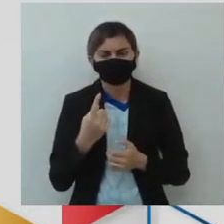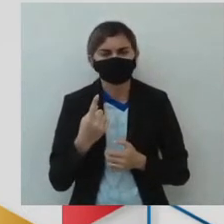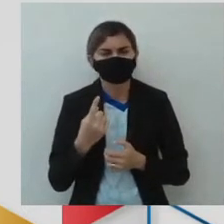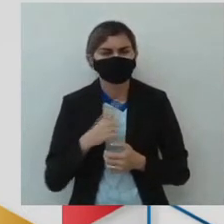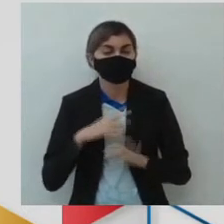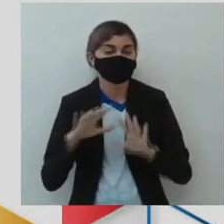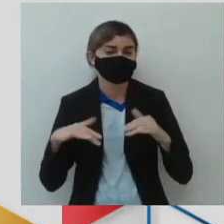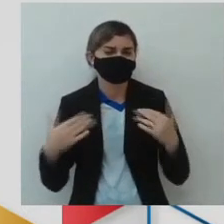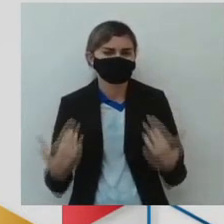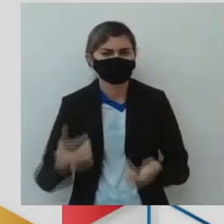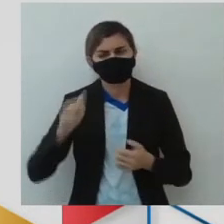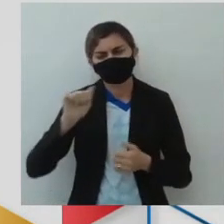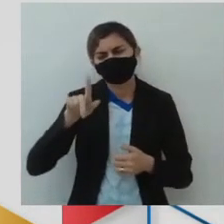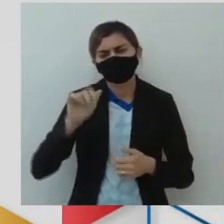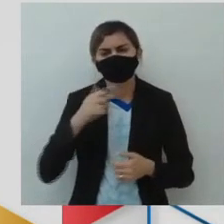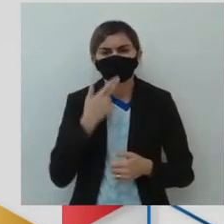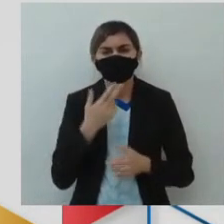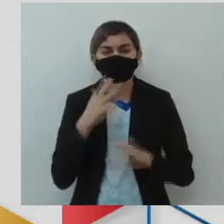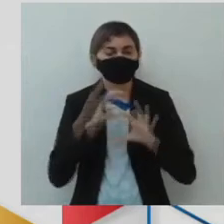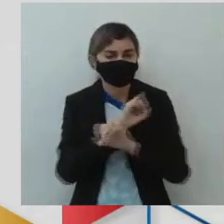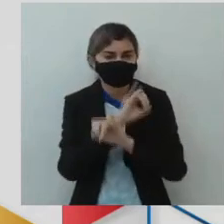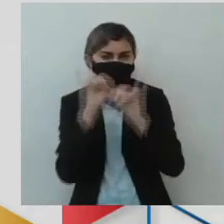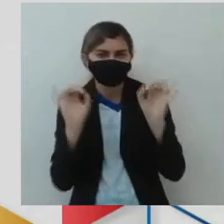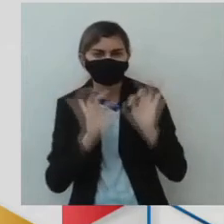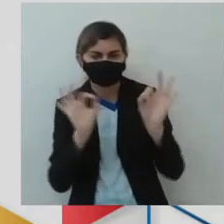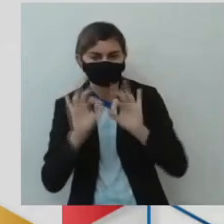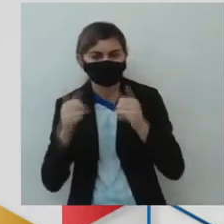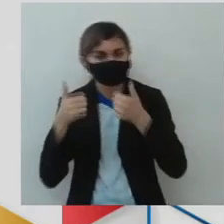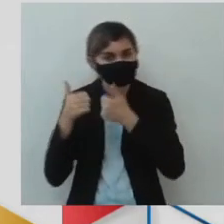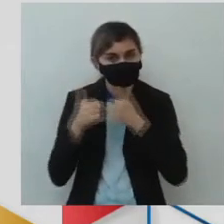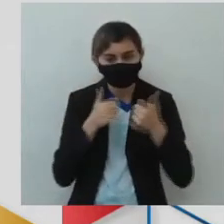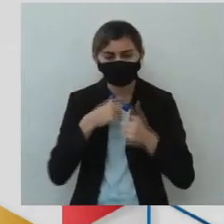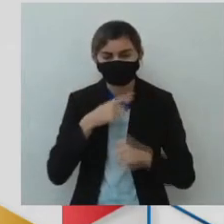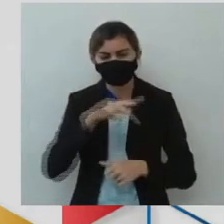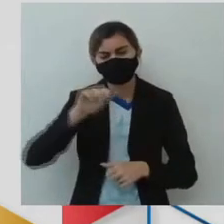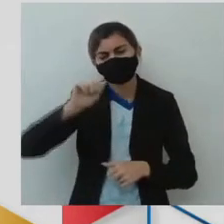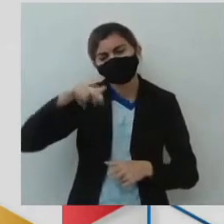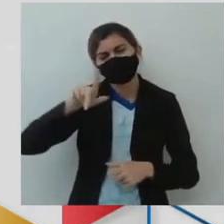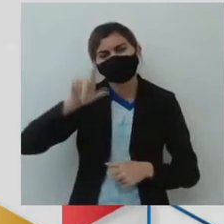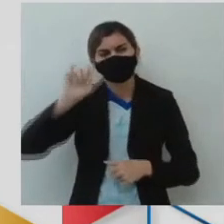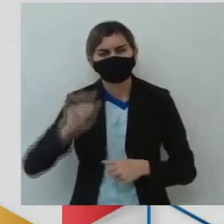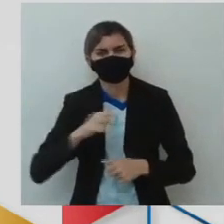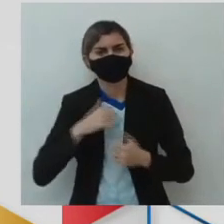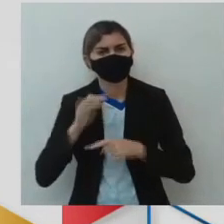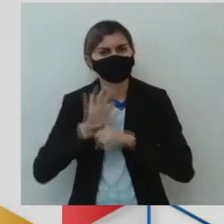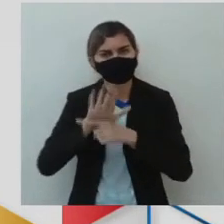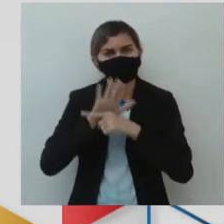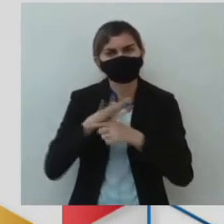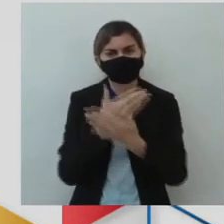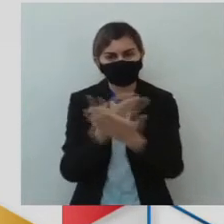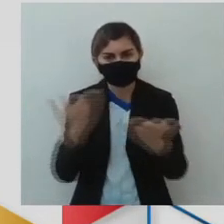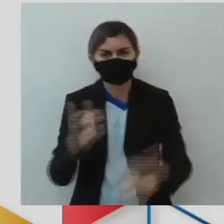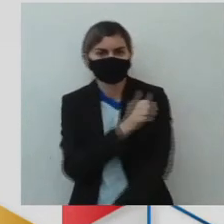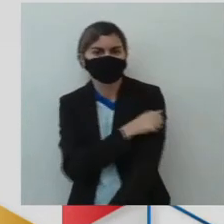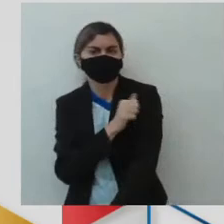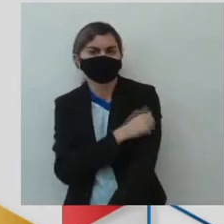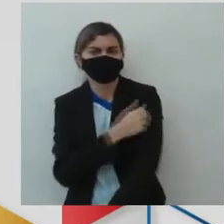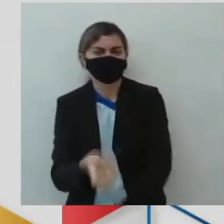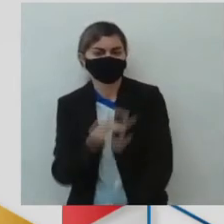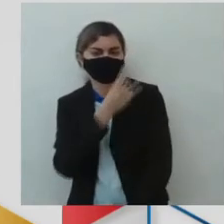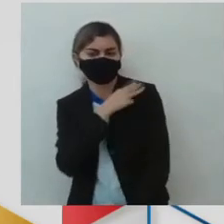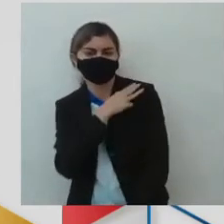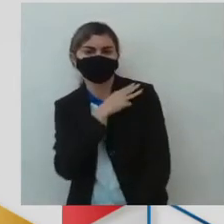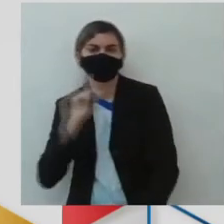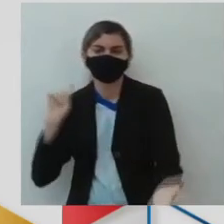então Ângela dia seguinte oi todo mundo Oi pessoal meu nome é Ângela ali eu quero ajudar vocês alunos do ensino